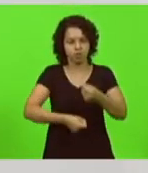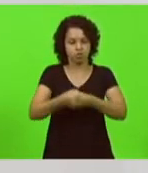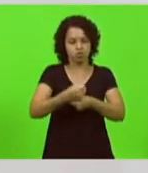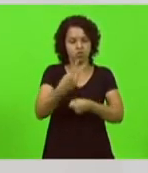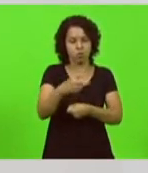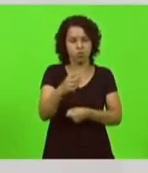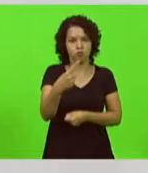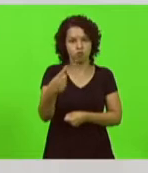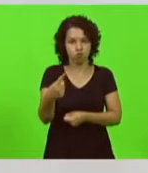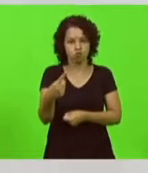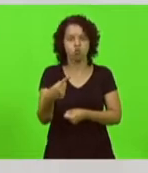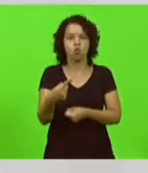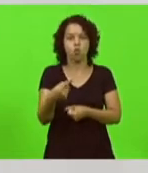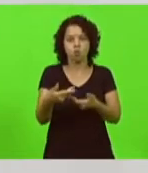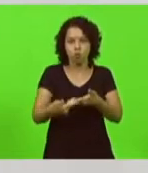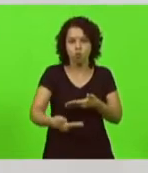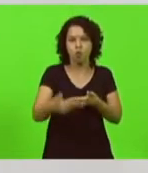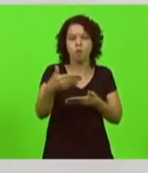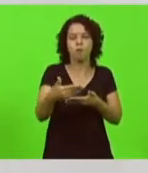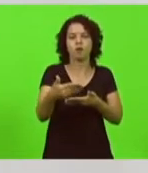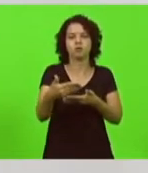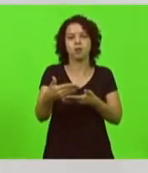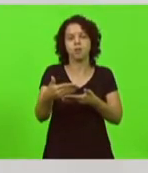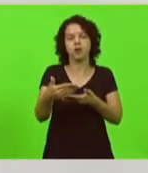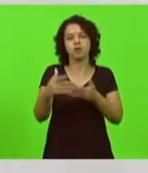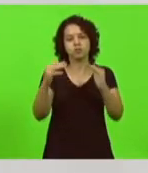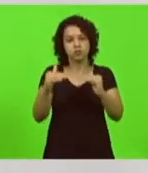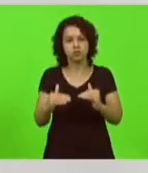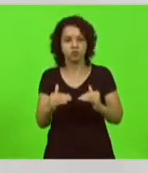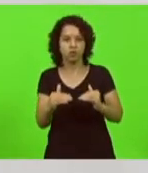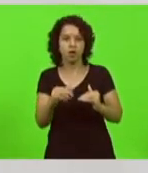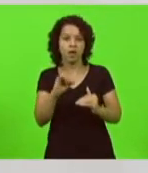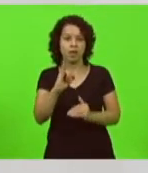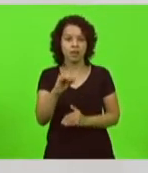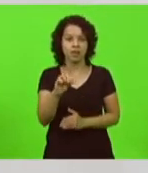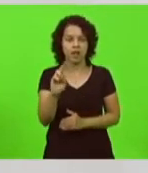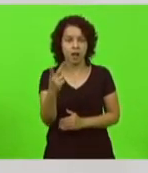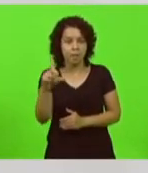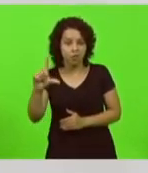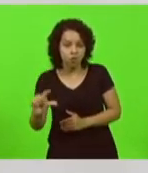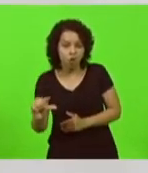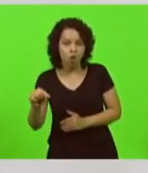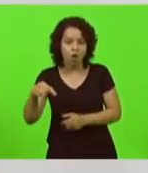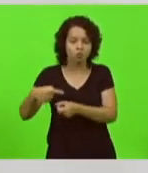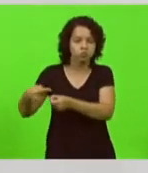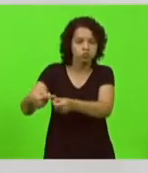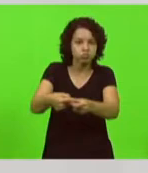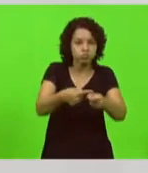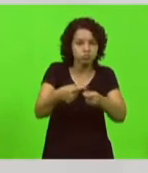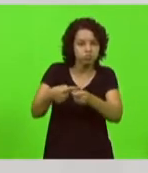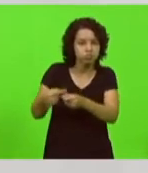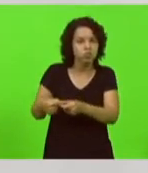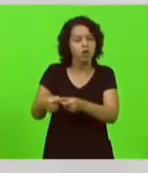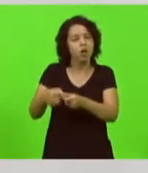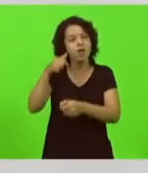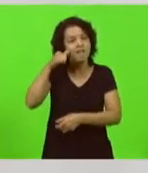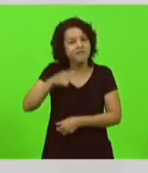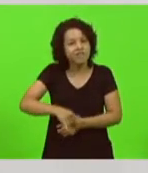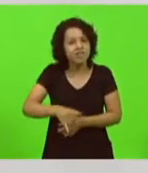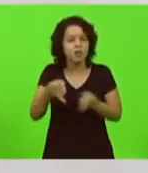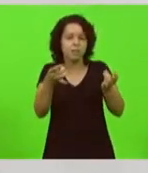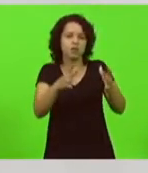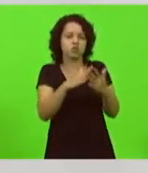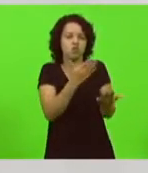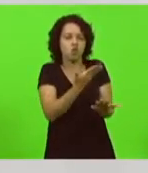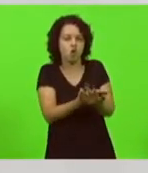índices de desenvolvimento humano nos municípios de menor IDH do nosso Estado, promovendo ações de combate à evasão escolar,